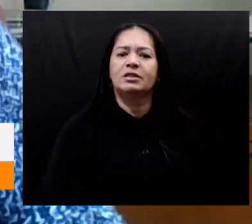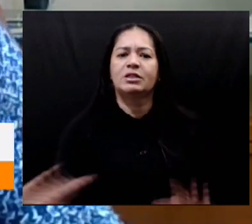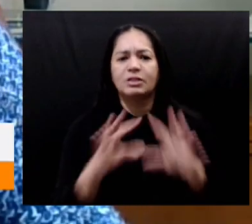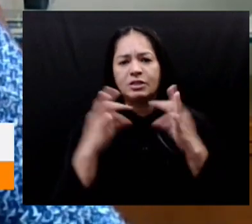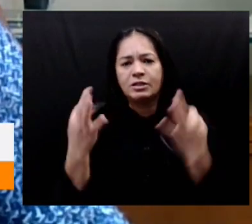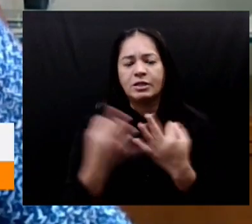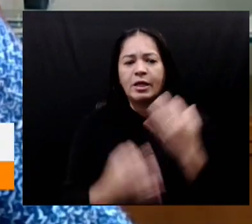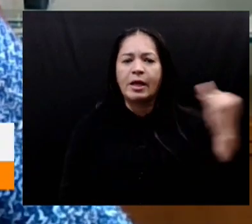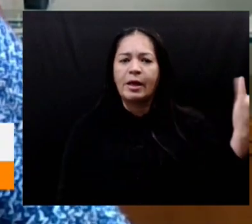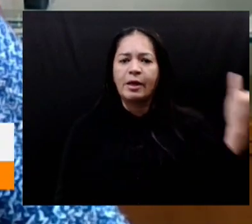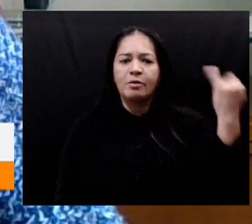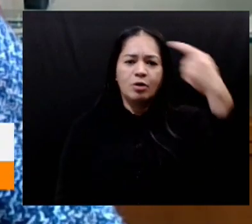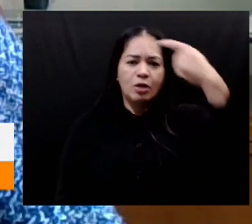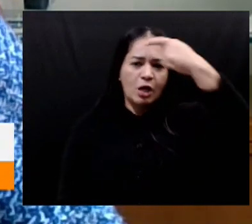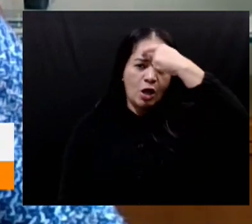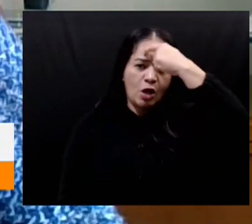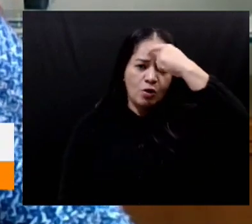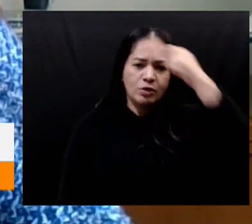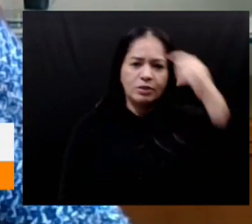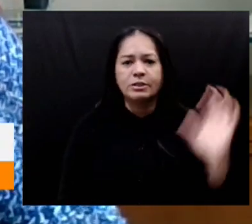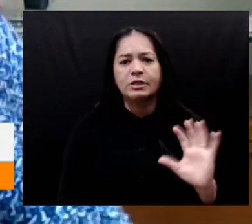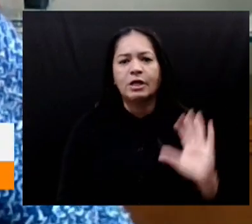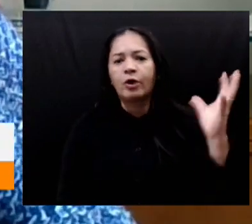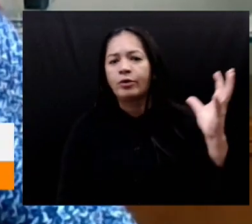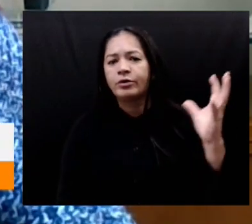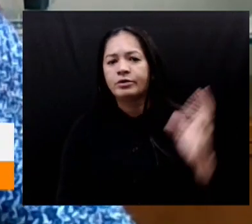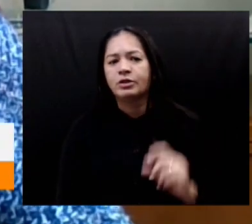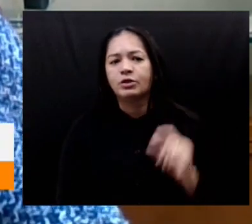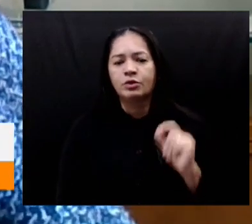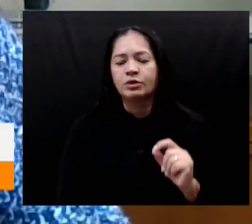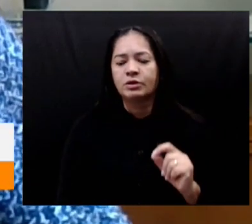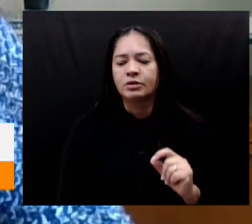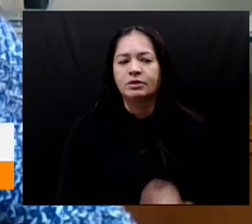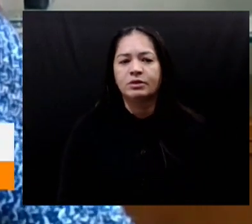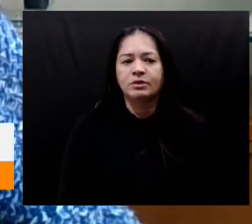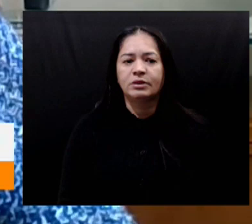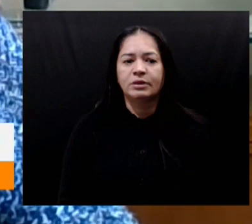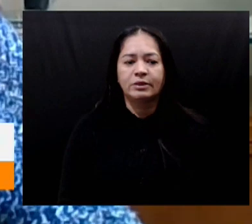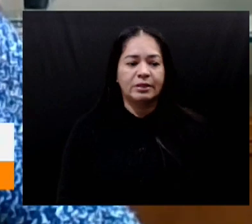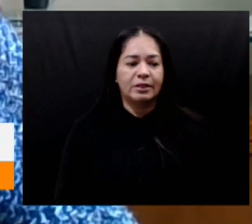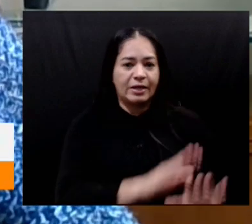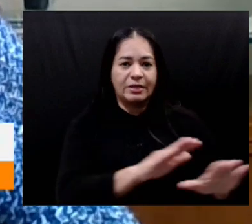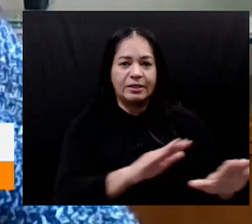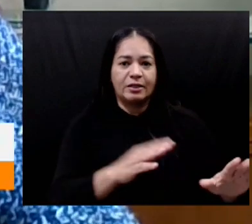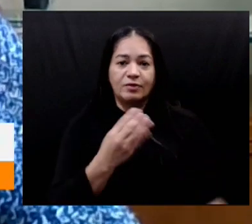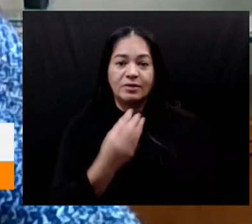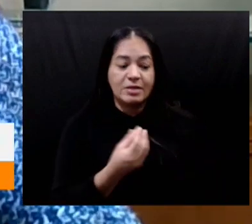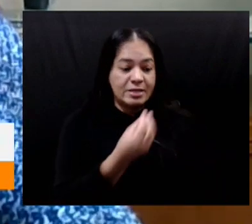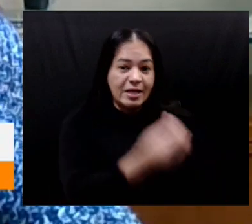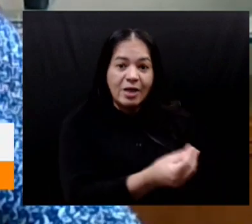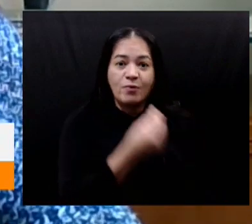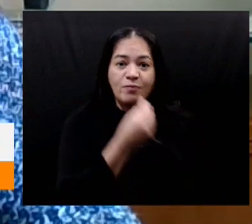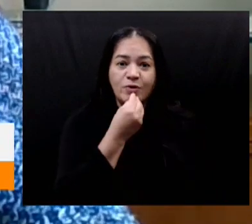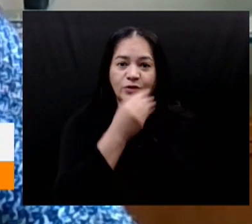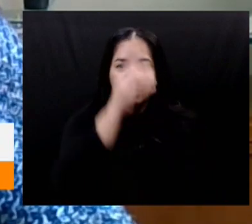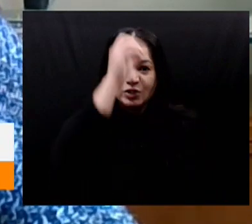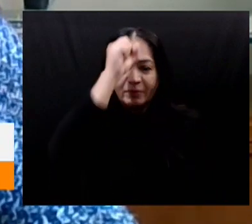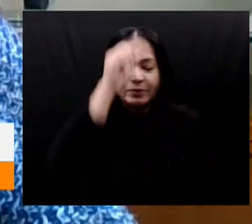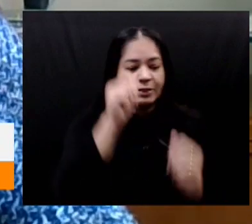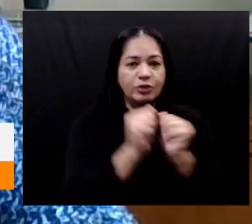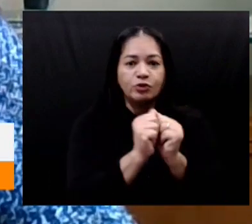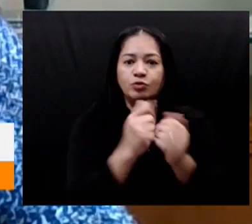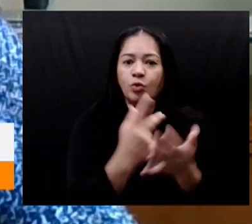vem acontecendo, de dar à criança a oportunidade de aprender com o erro. Uhum.